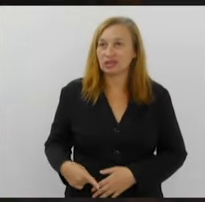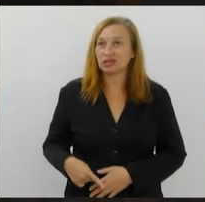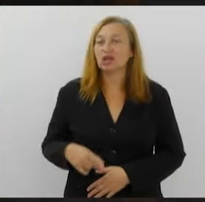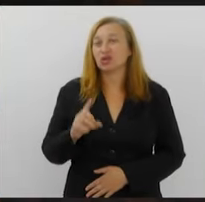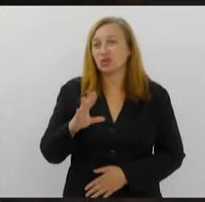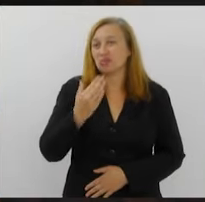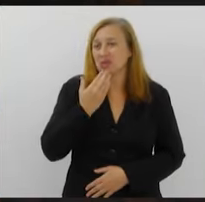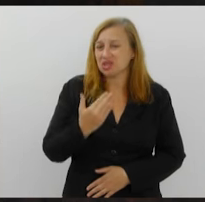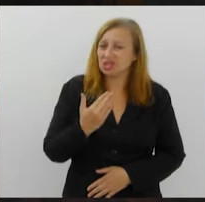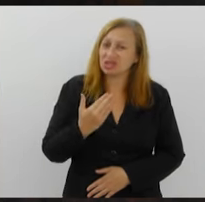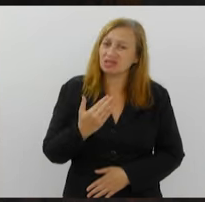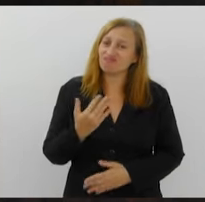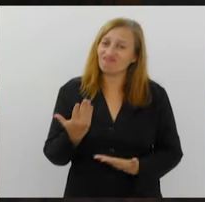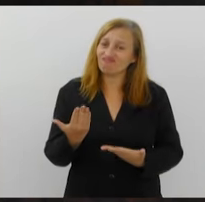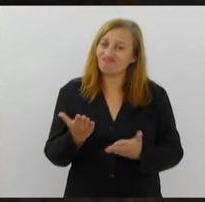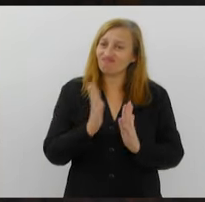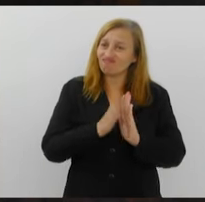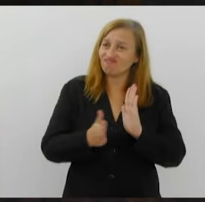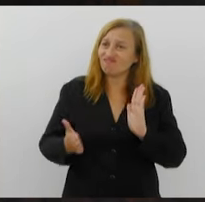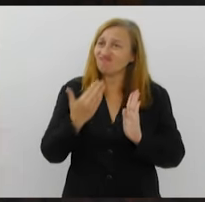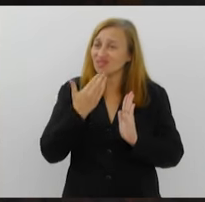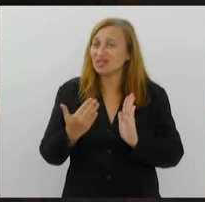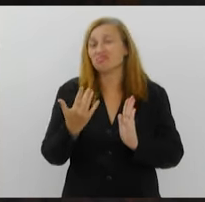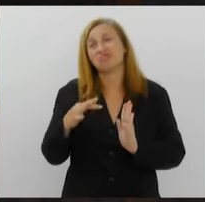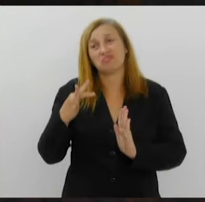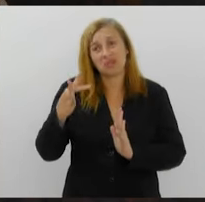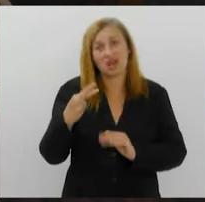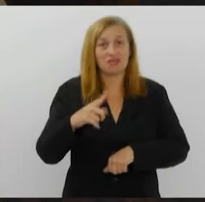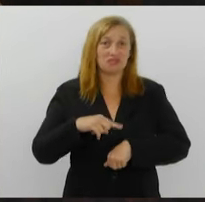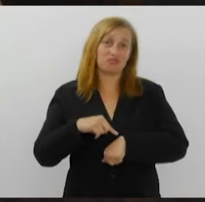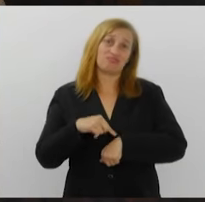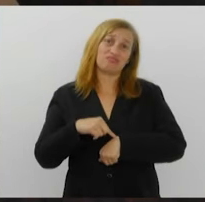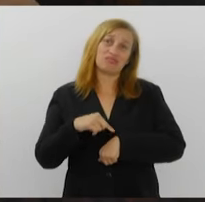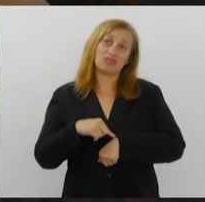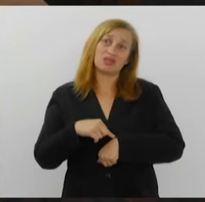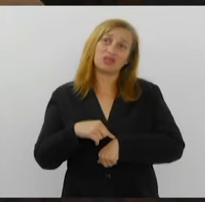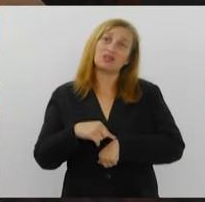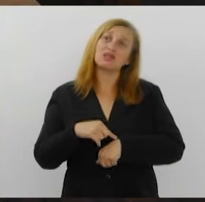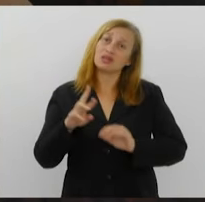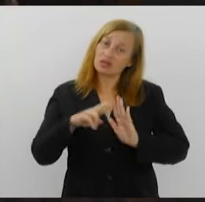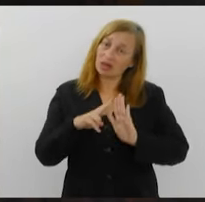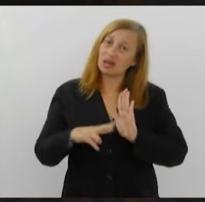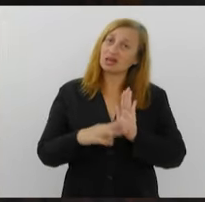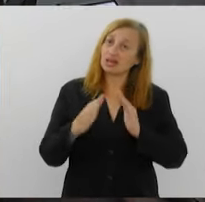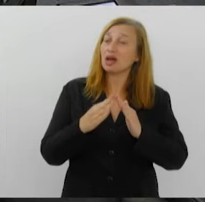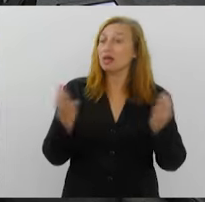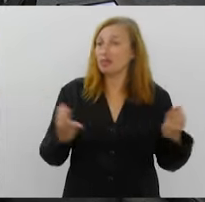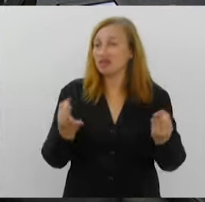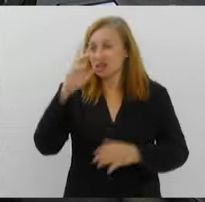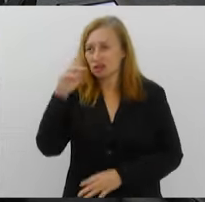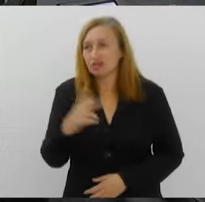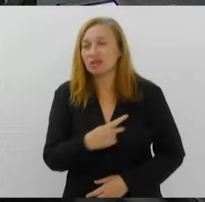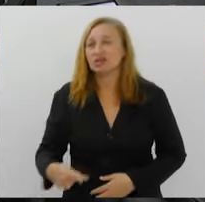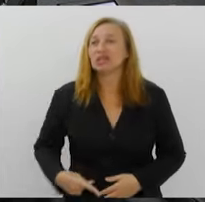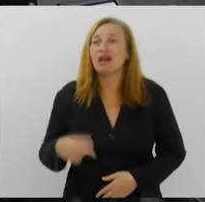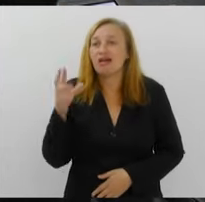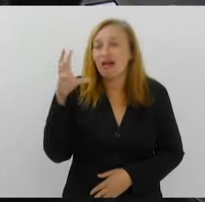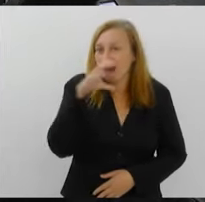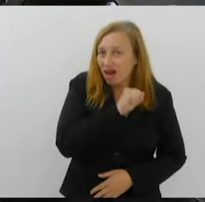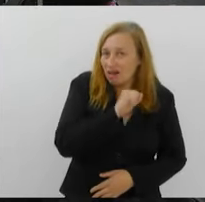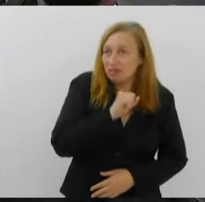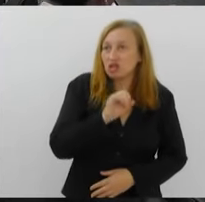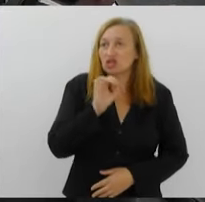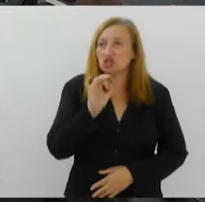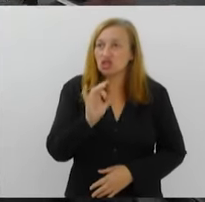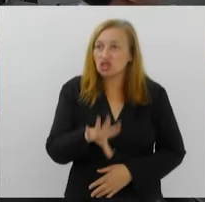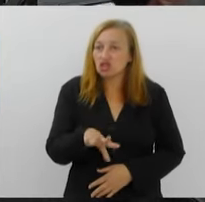pediria a todos que estão fazendo pela ordem que fosse breve, conforme o regimento interno. Perfeito, senhora presidenta. Muito rápido, só